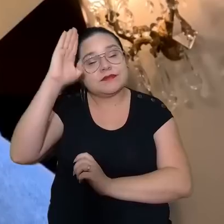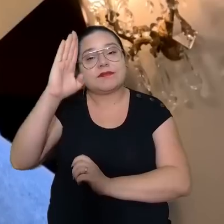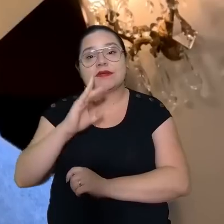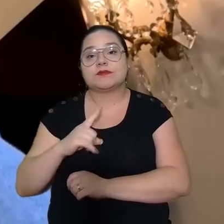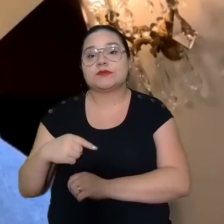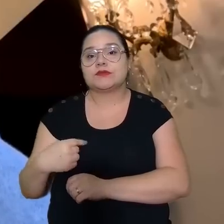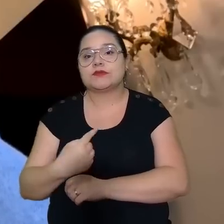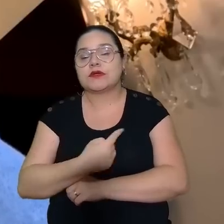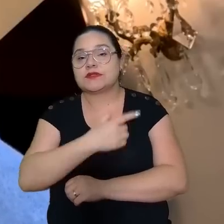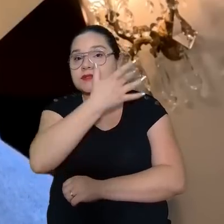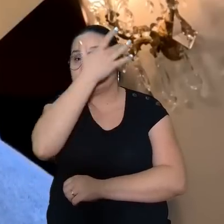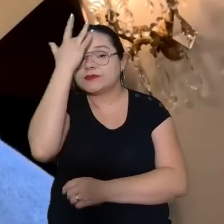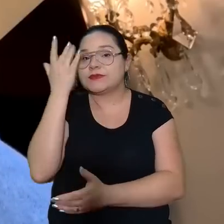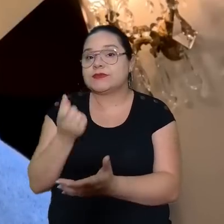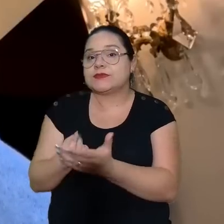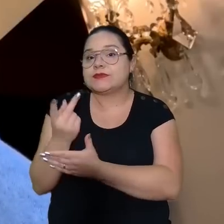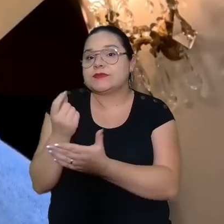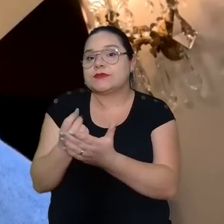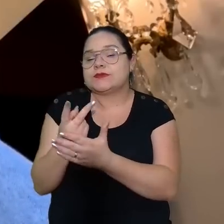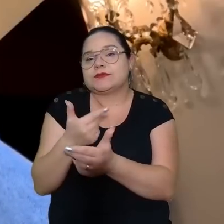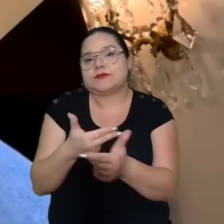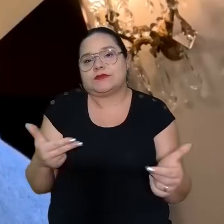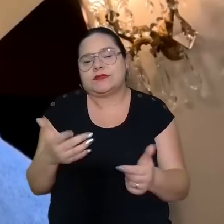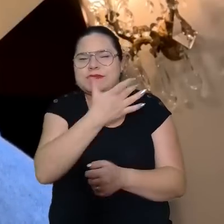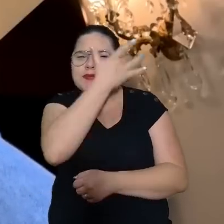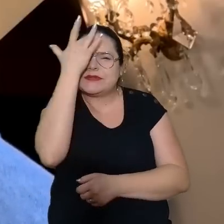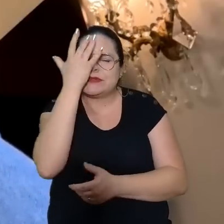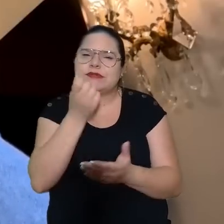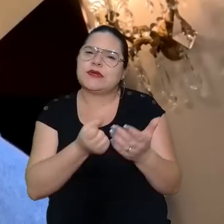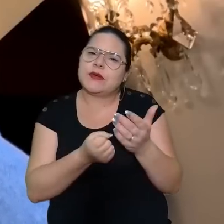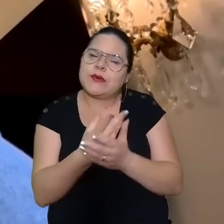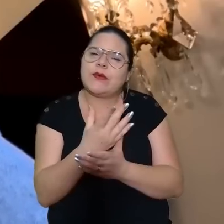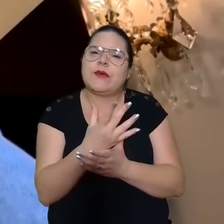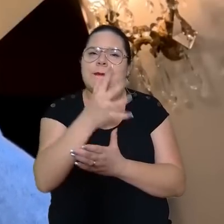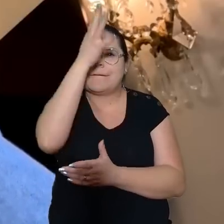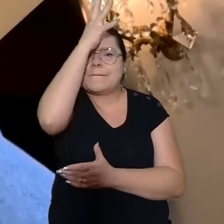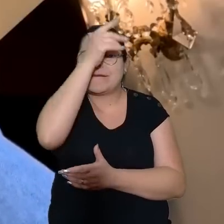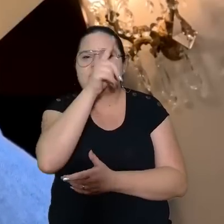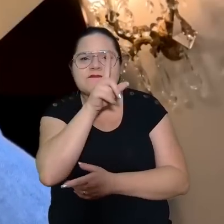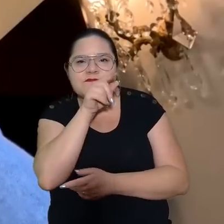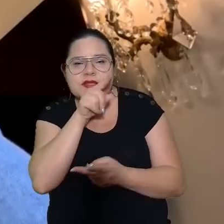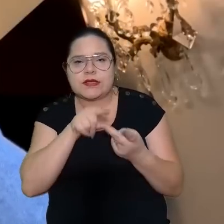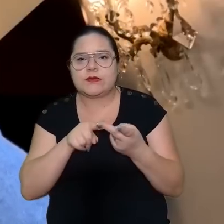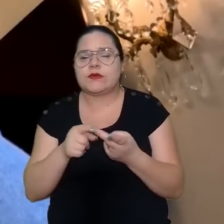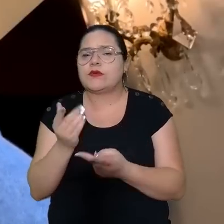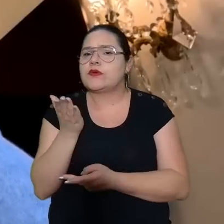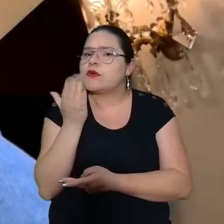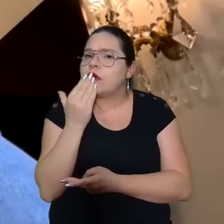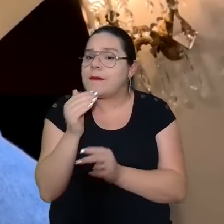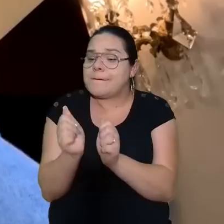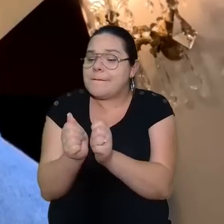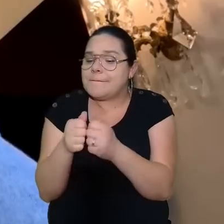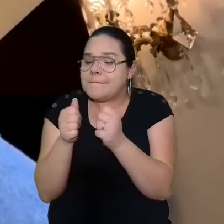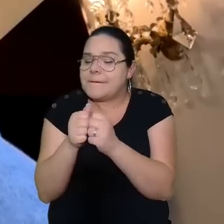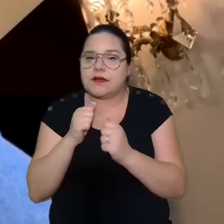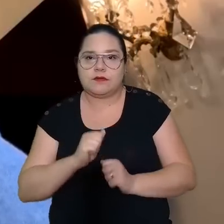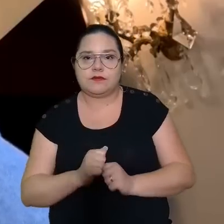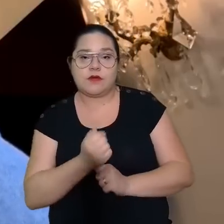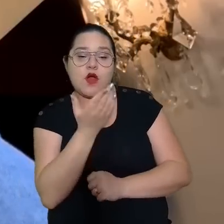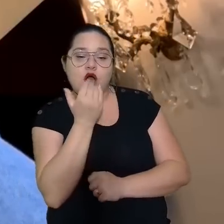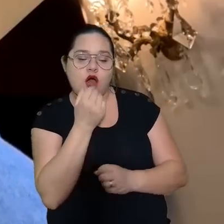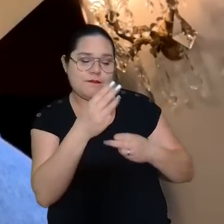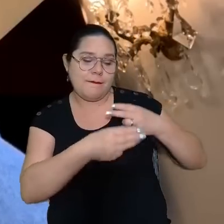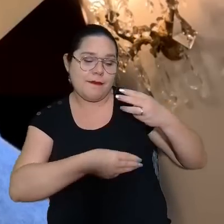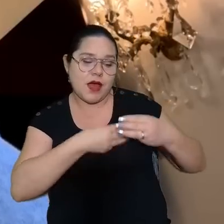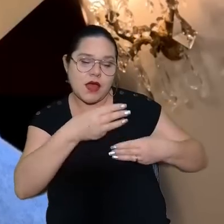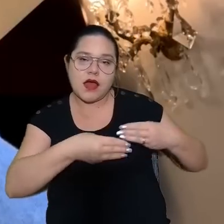consumidor, que são as pessoas que consomem frango, que consomem pão, que consomem macarrão, que consomem